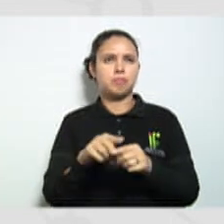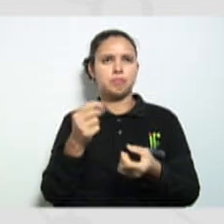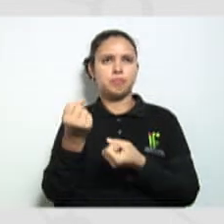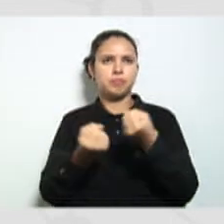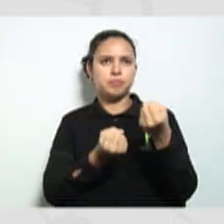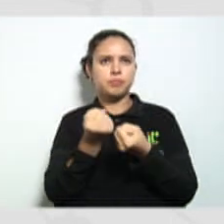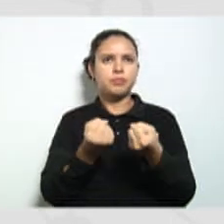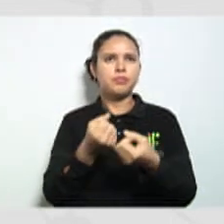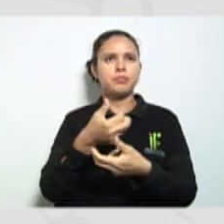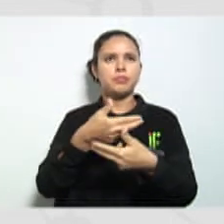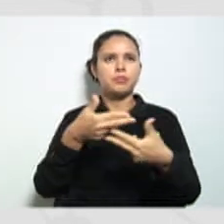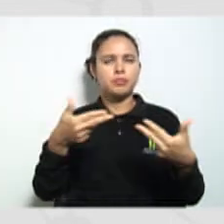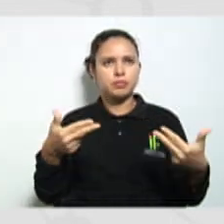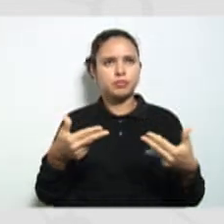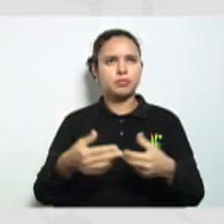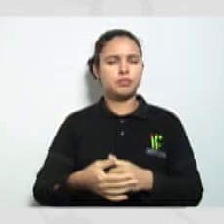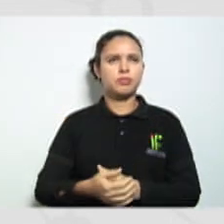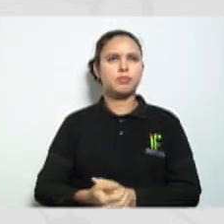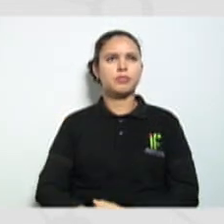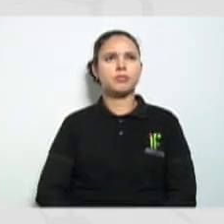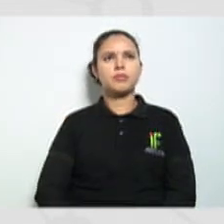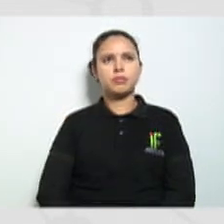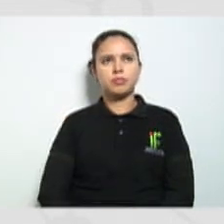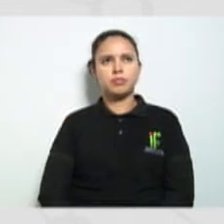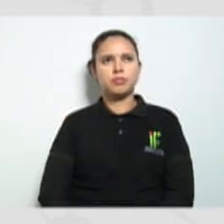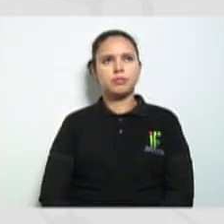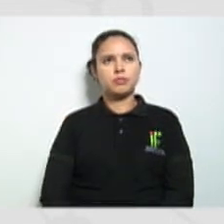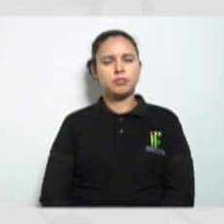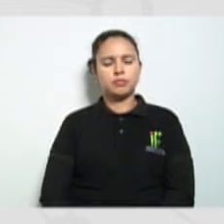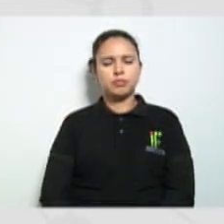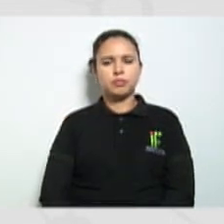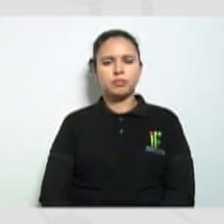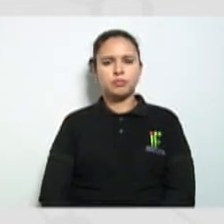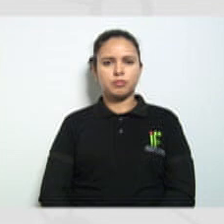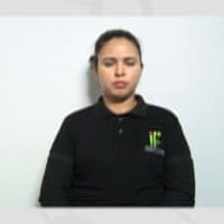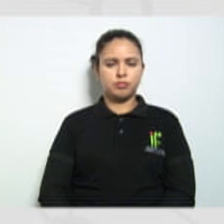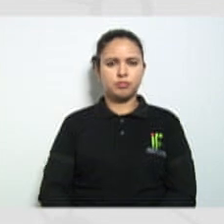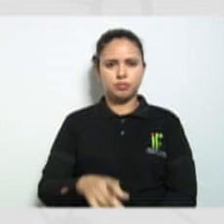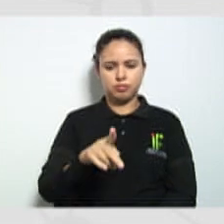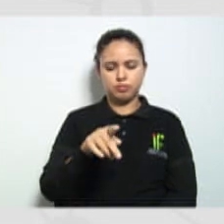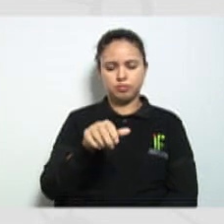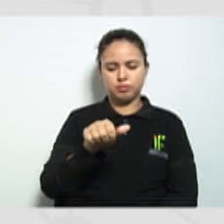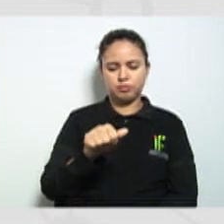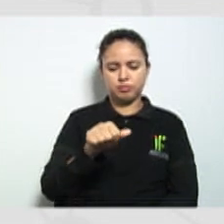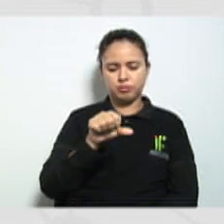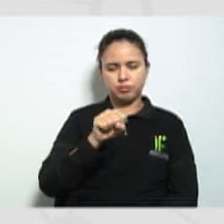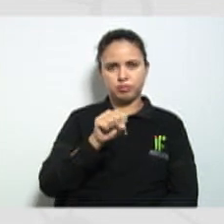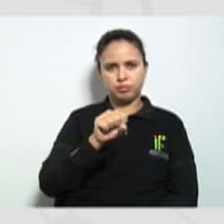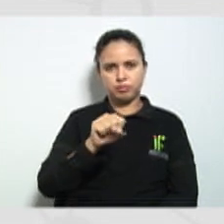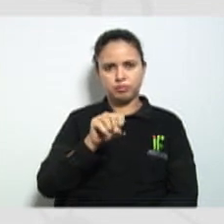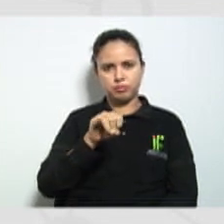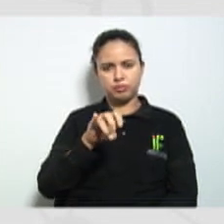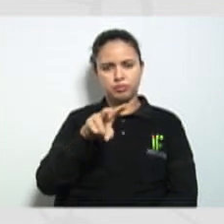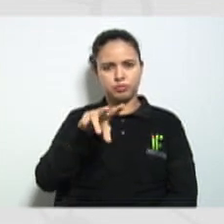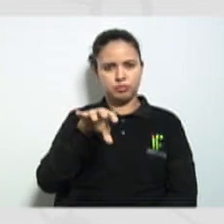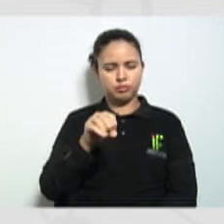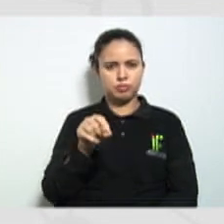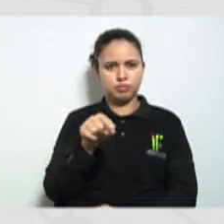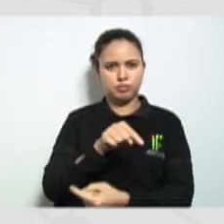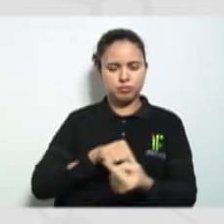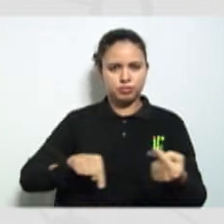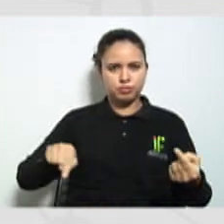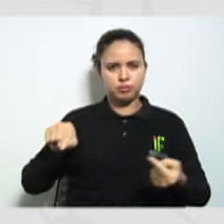cooperativa? Pode ser. Continuando. O passivo circulante abriga valores a pagar dentro do exercício